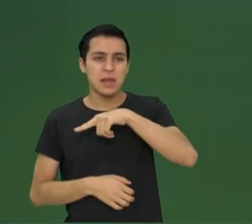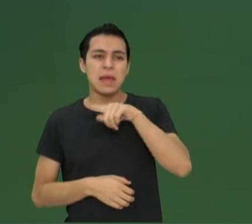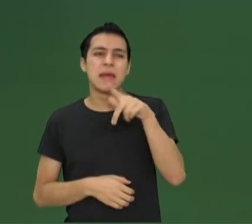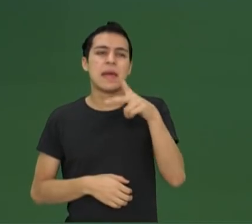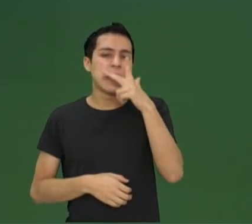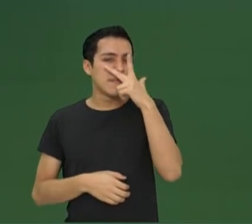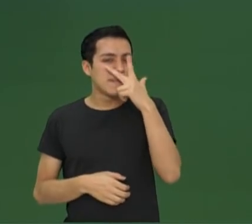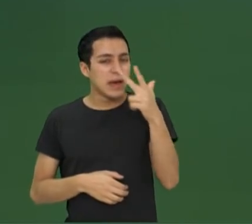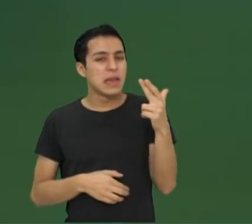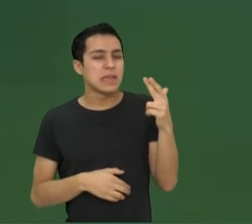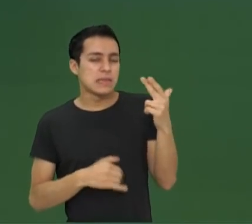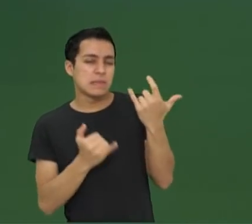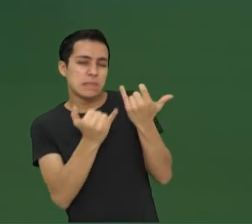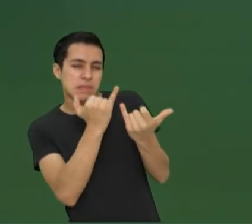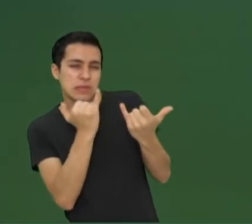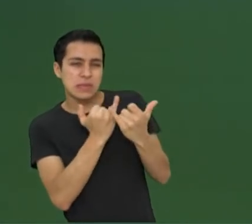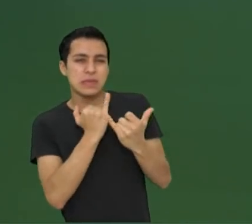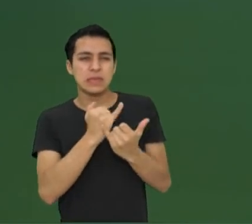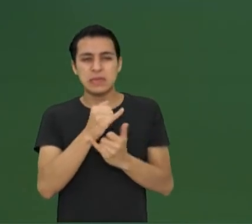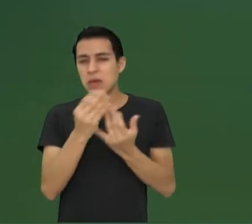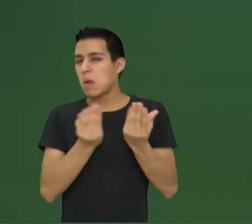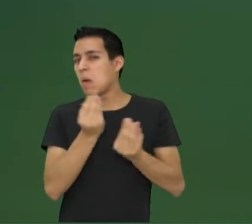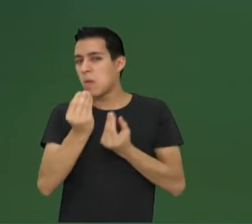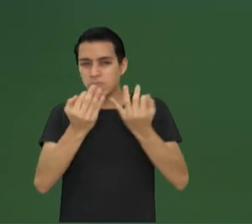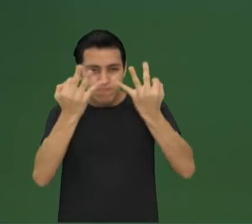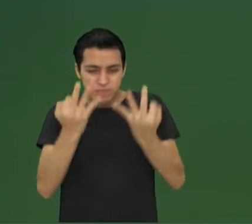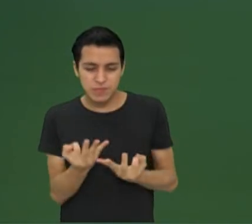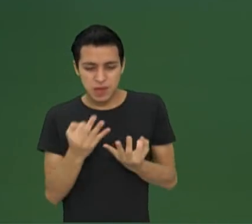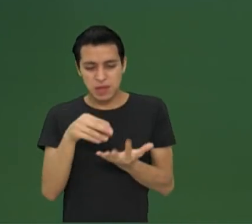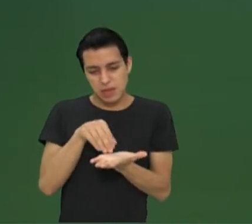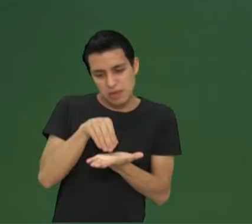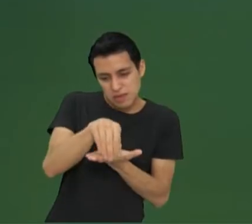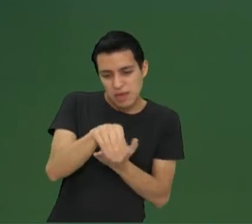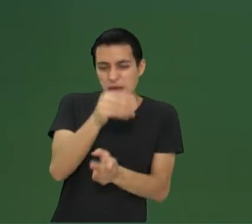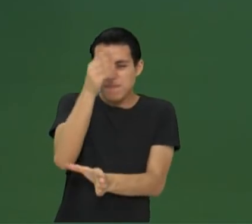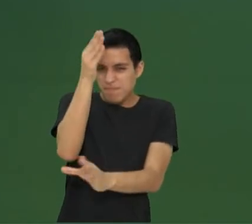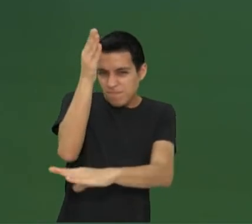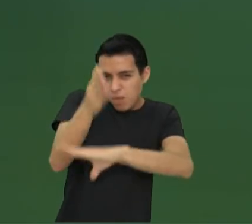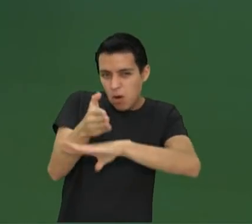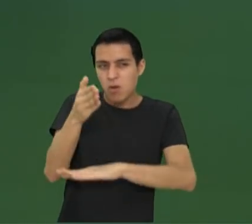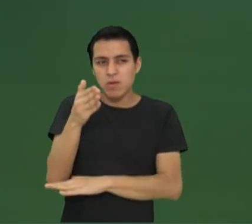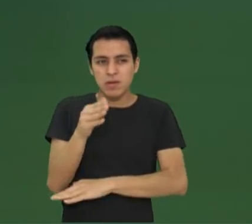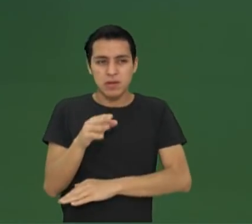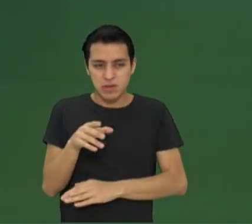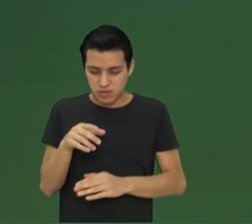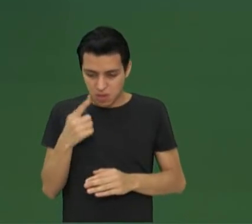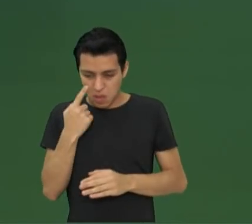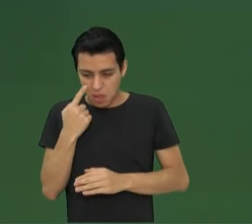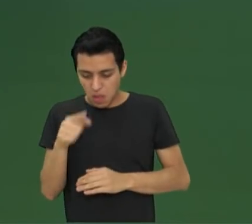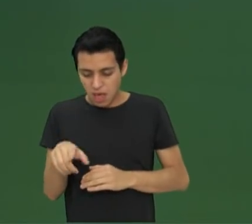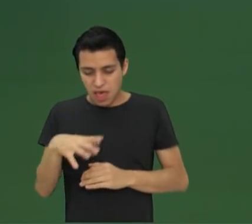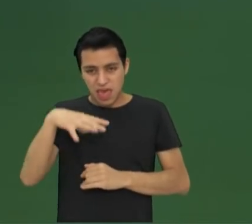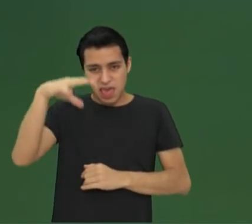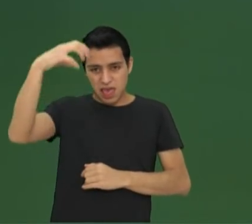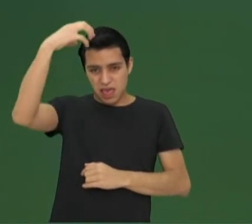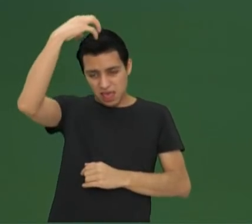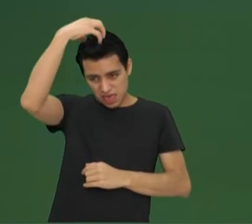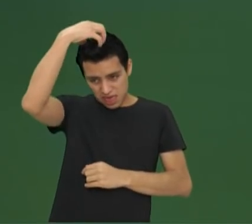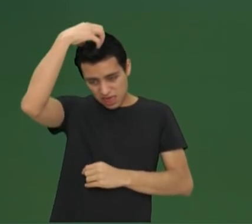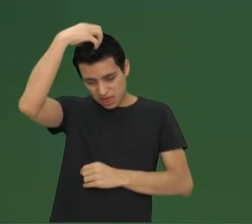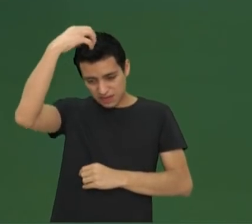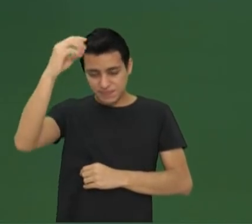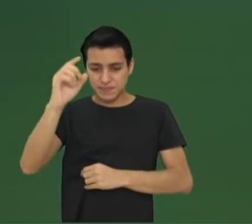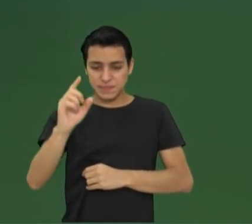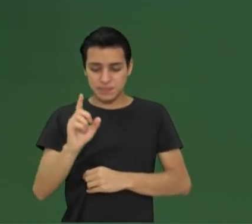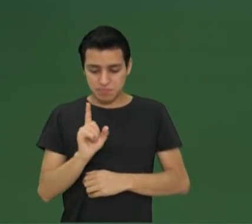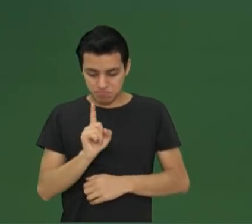simulação aqui no checkmate, né? Então, a torre está dando checkmate lá no rei. Se ele vir